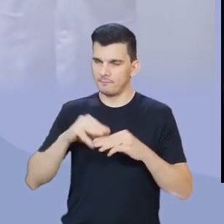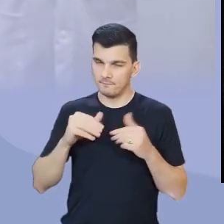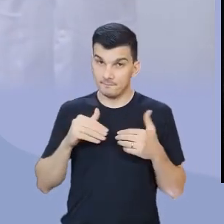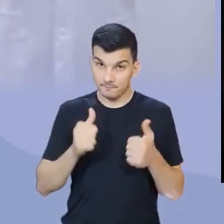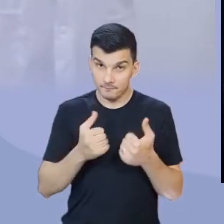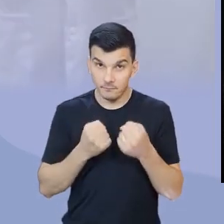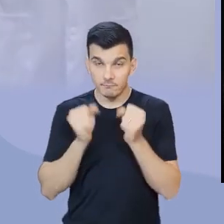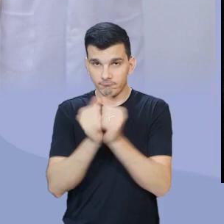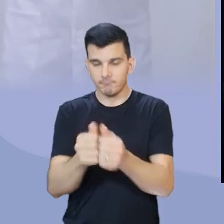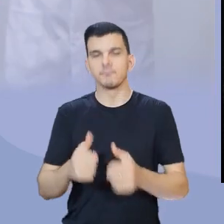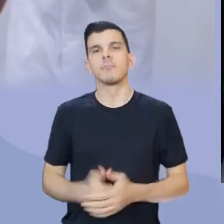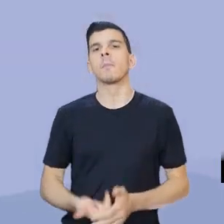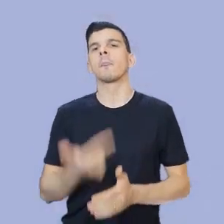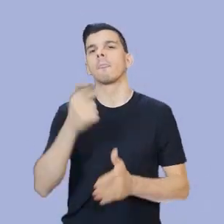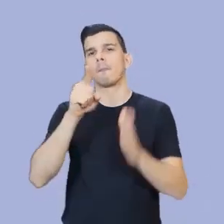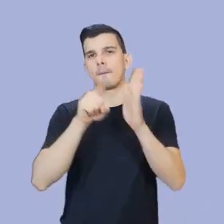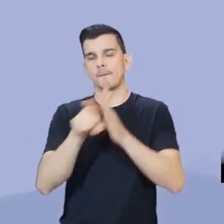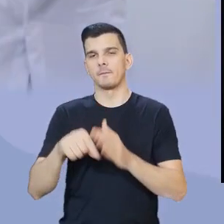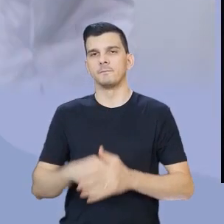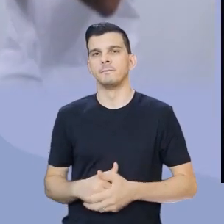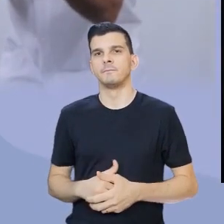Tamo junto? Vamos para a próxima questão.